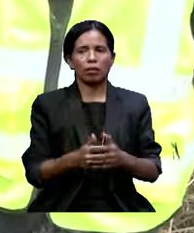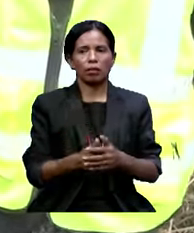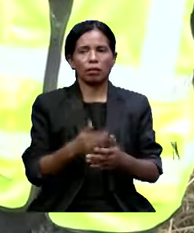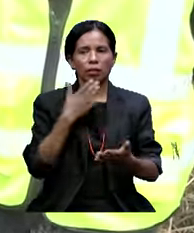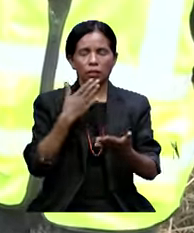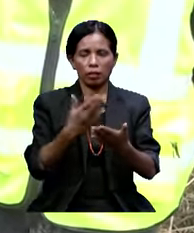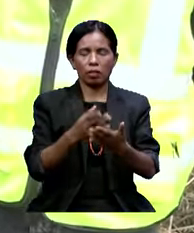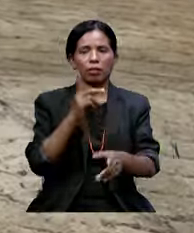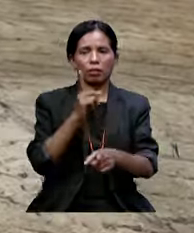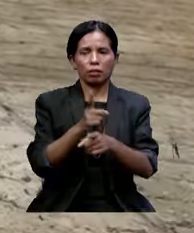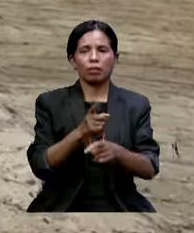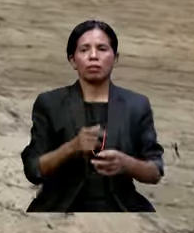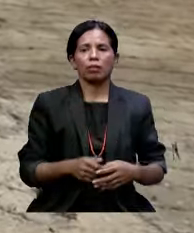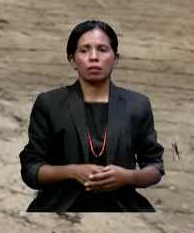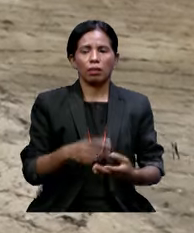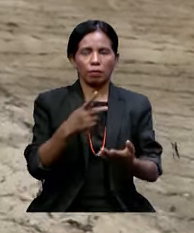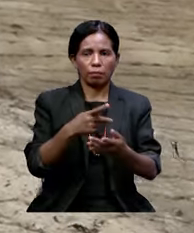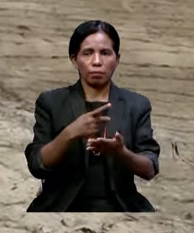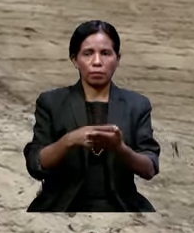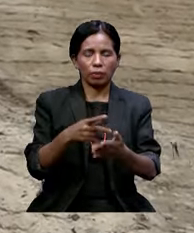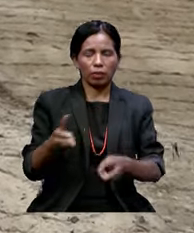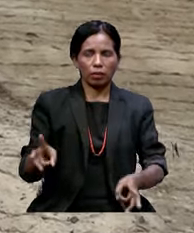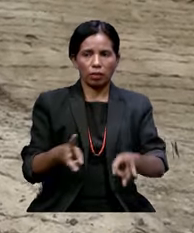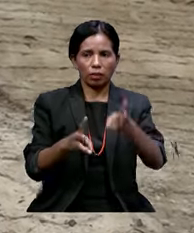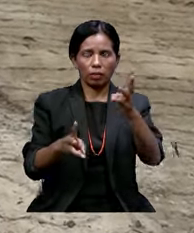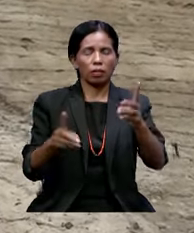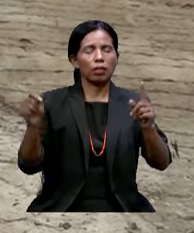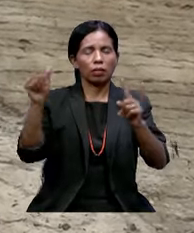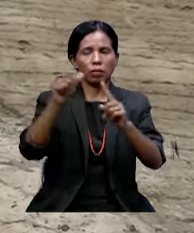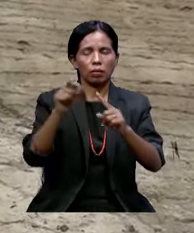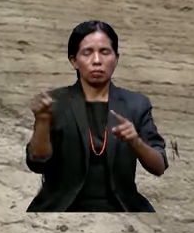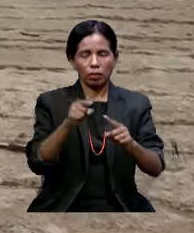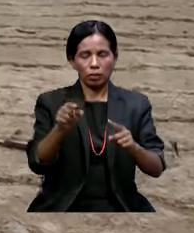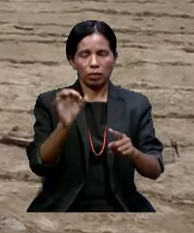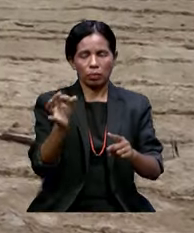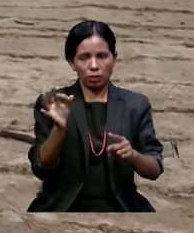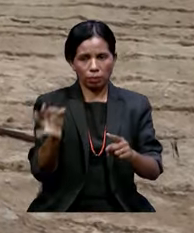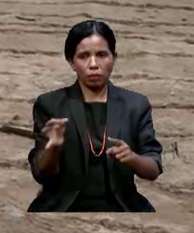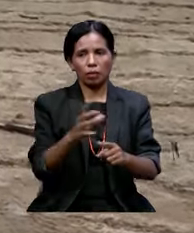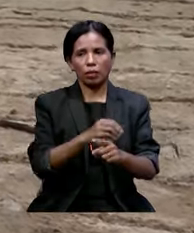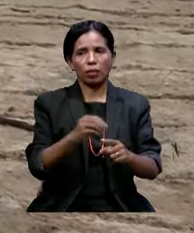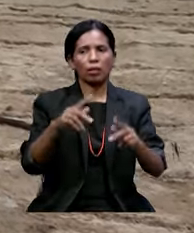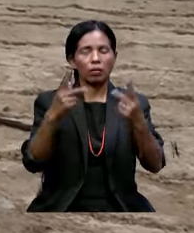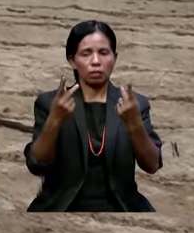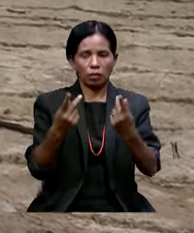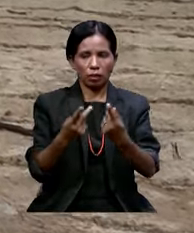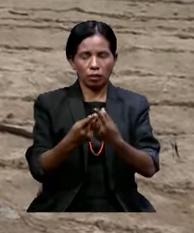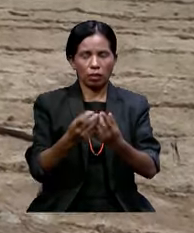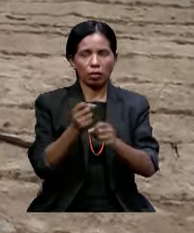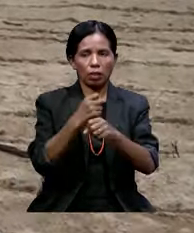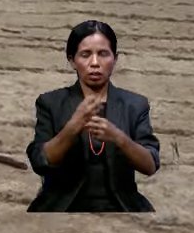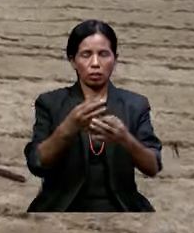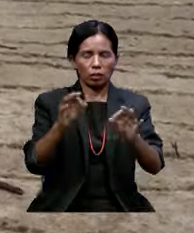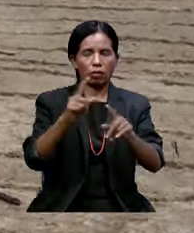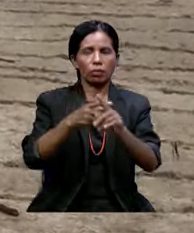kapas te tebes. Projeto de reabilitação na estrada ne atinge 1% se anulo recém, também a companhia refere se finaliza e a